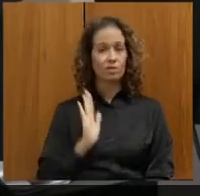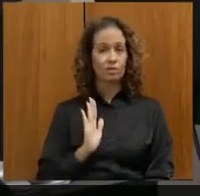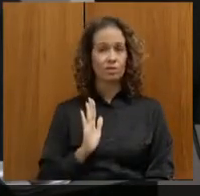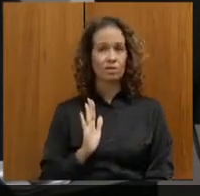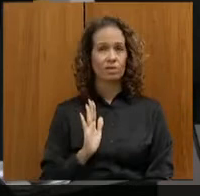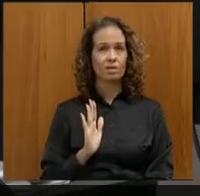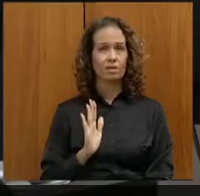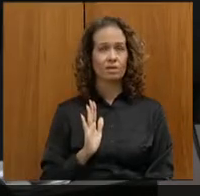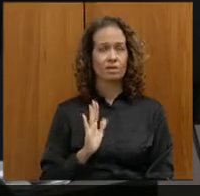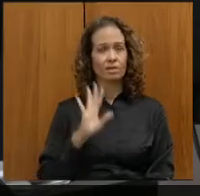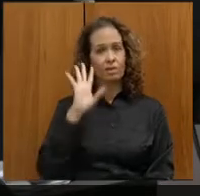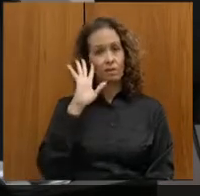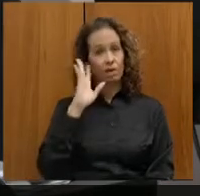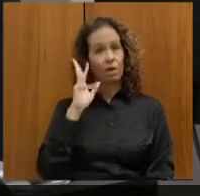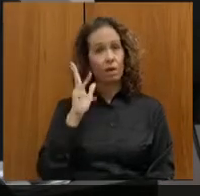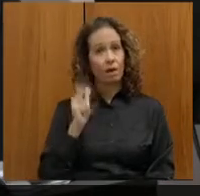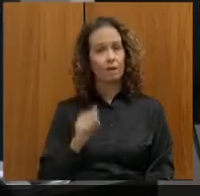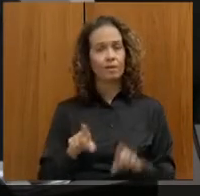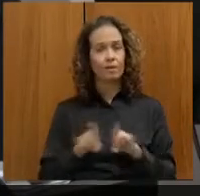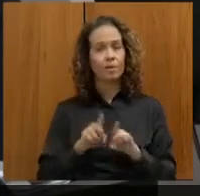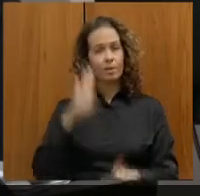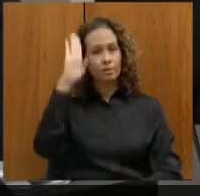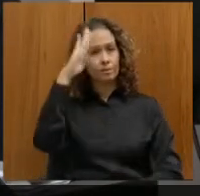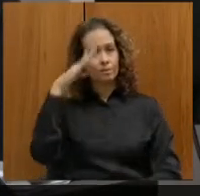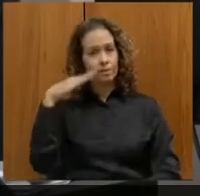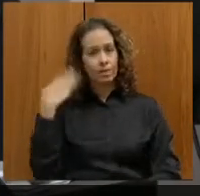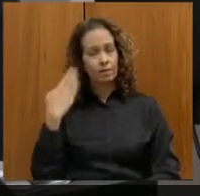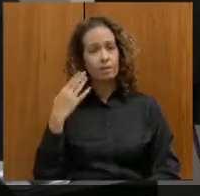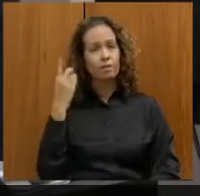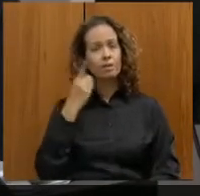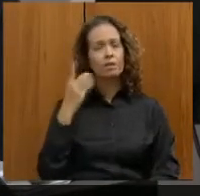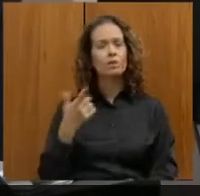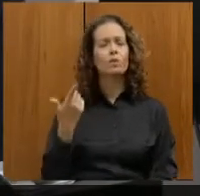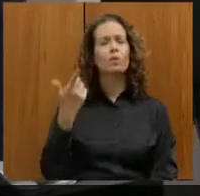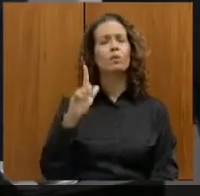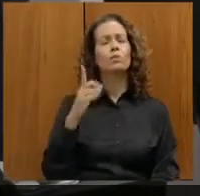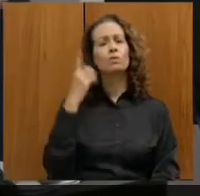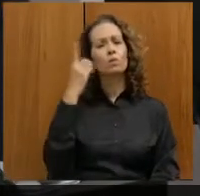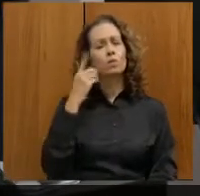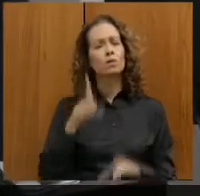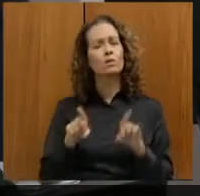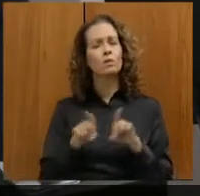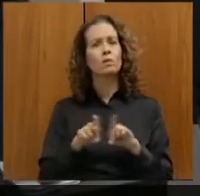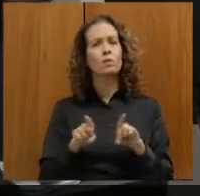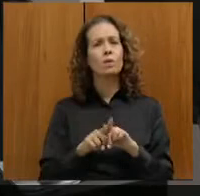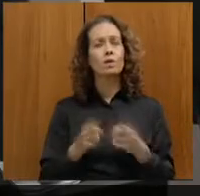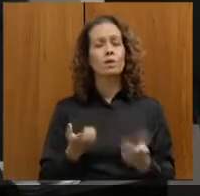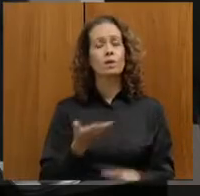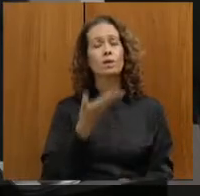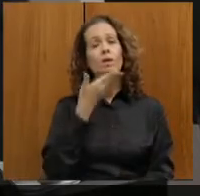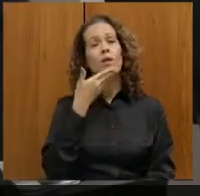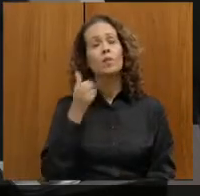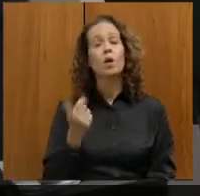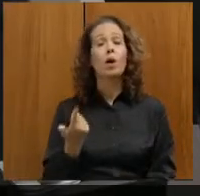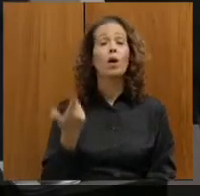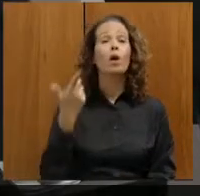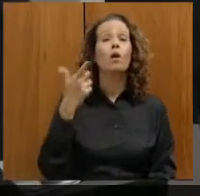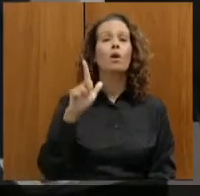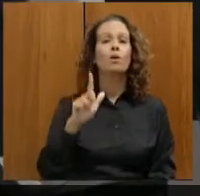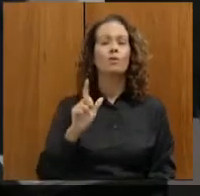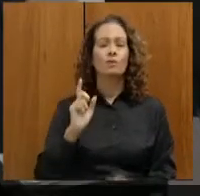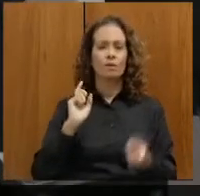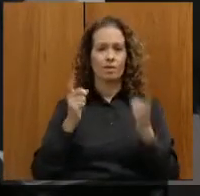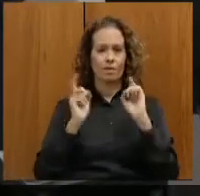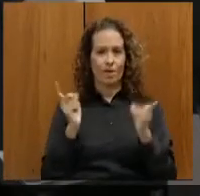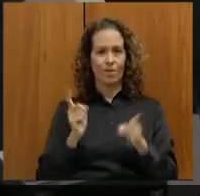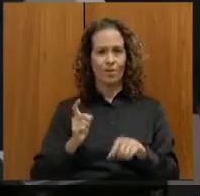que pelo Deputado Beatriz Sequeira outros deputados também que seria interessante nós fazemos isso no outro momento no